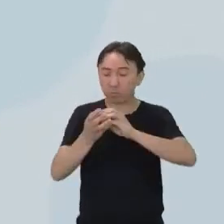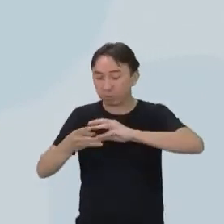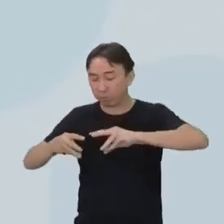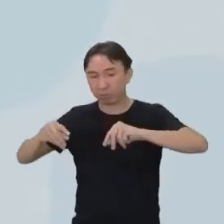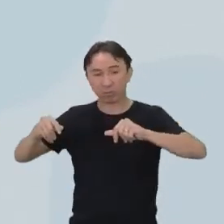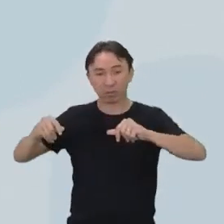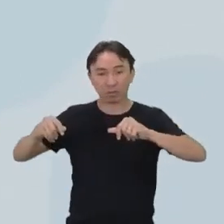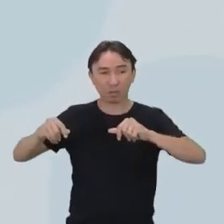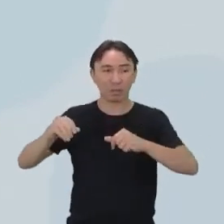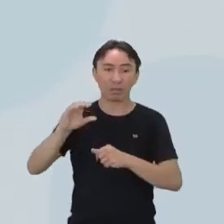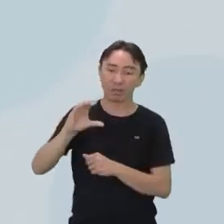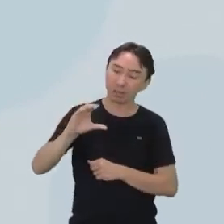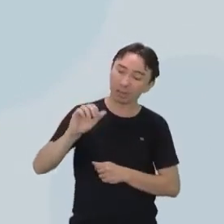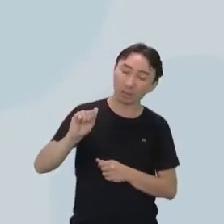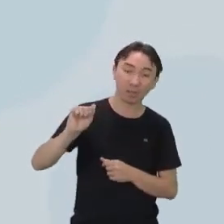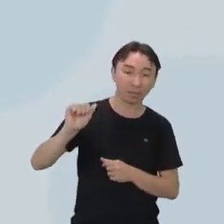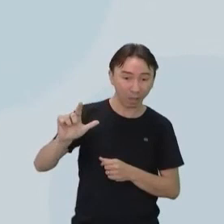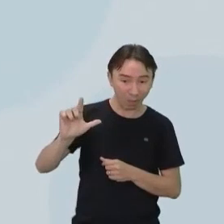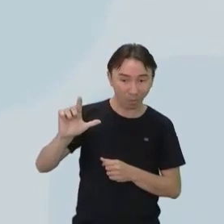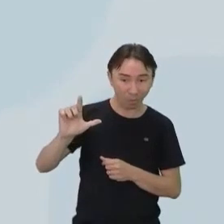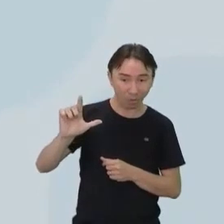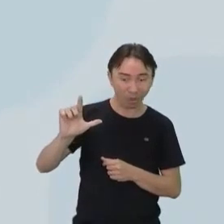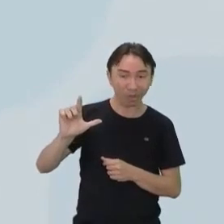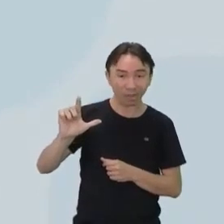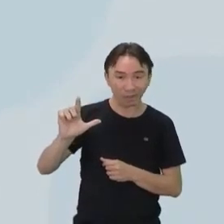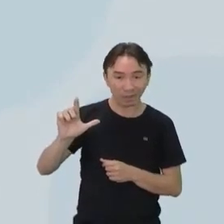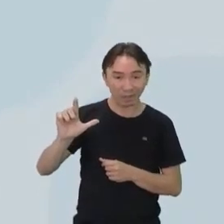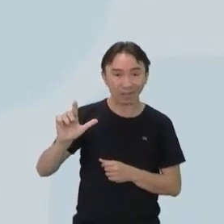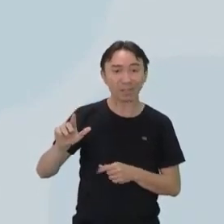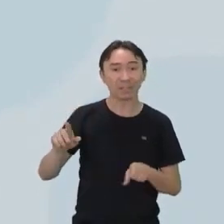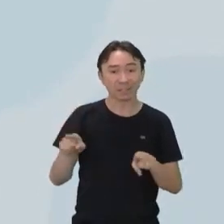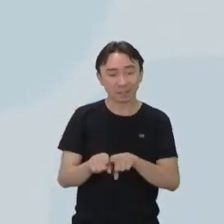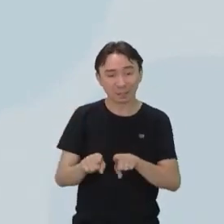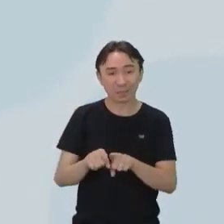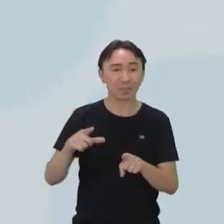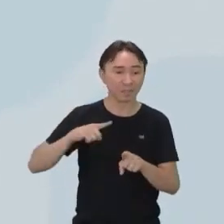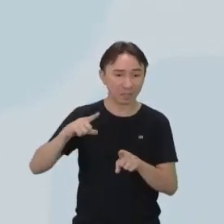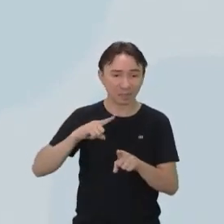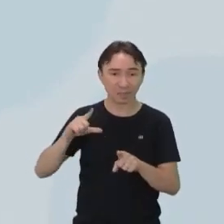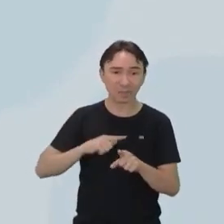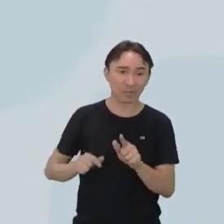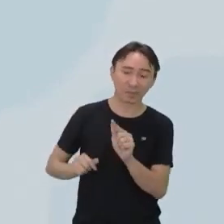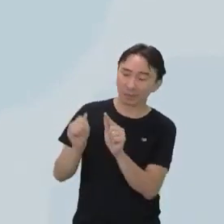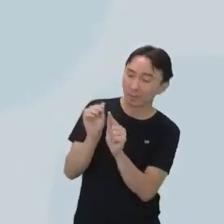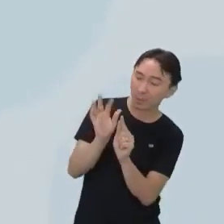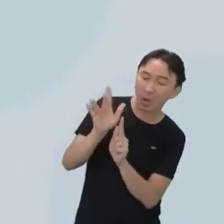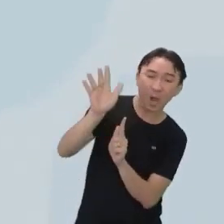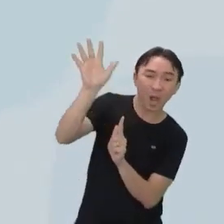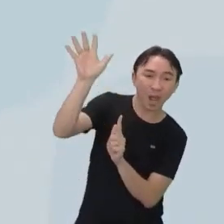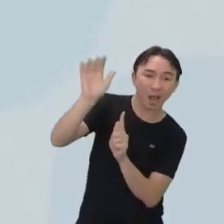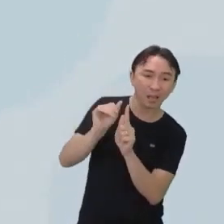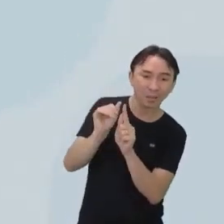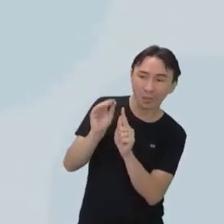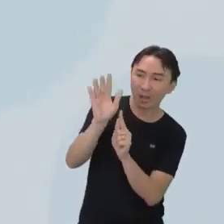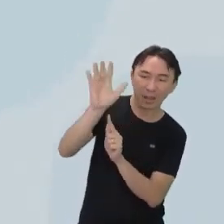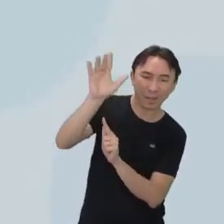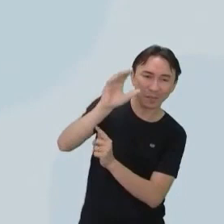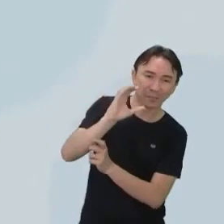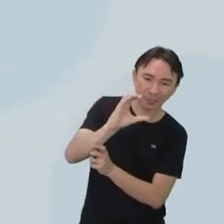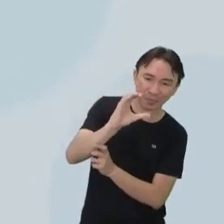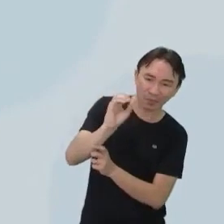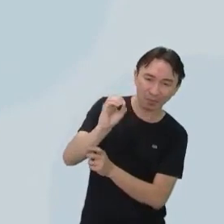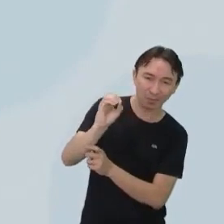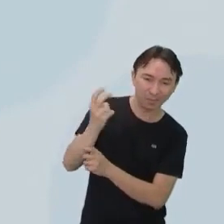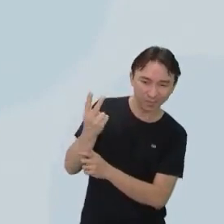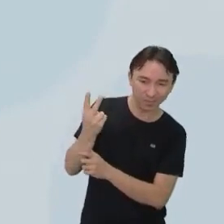é liberado aqui na parte superior a saída do gás carbônico. Então, nesse desenho aqui, né, a gente